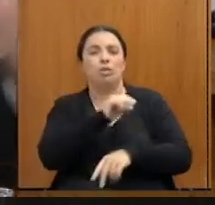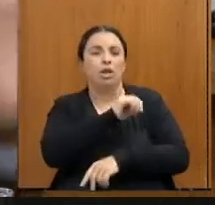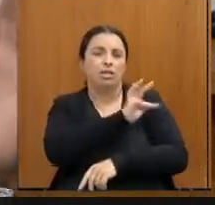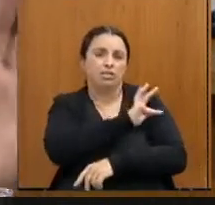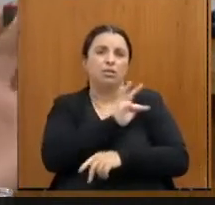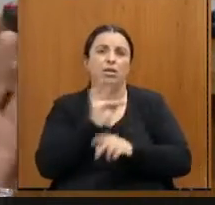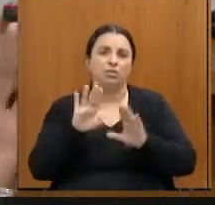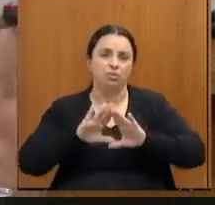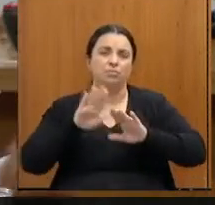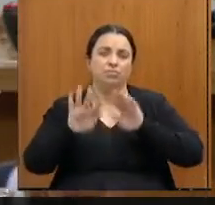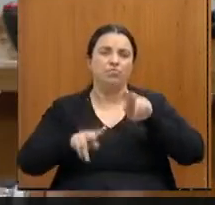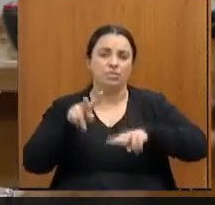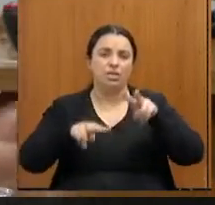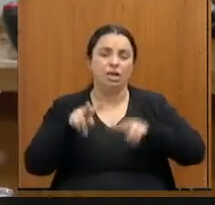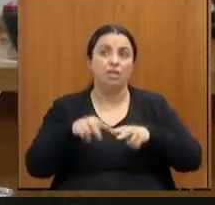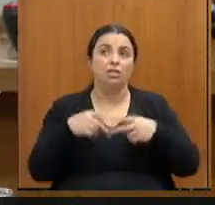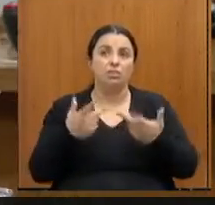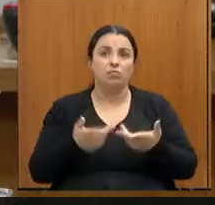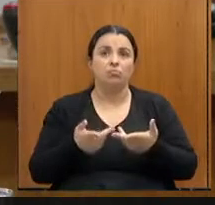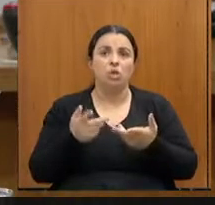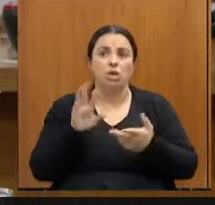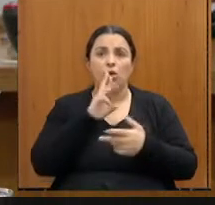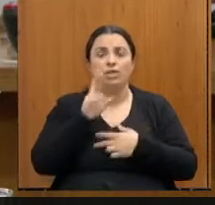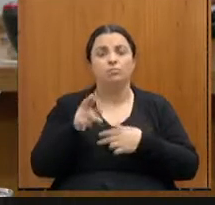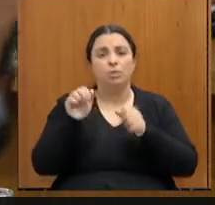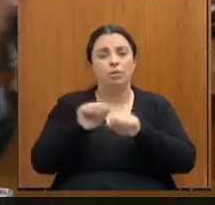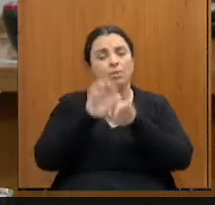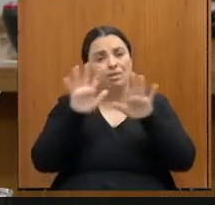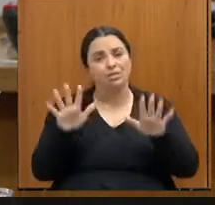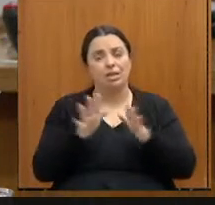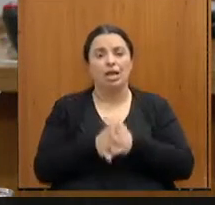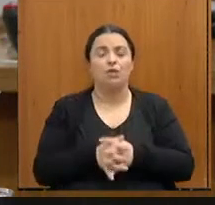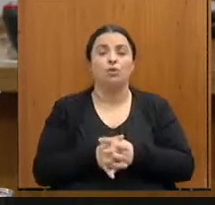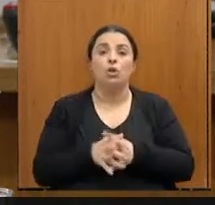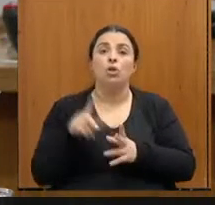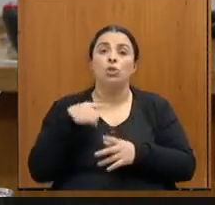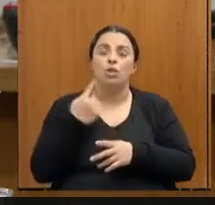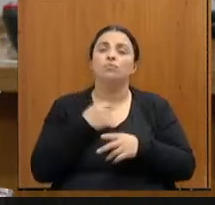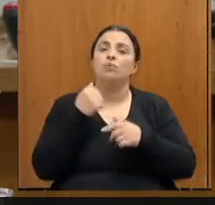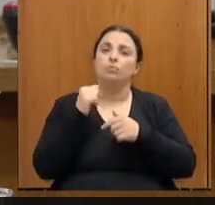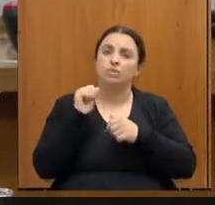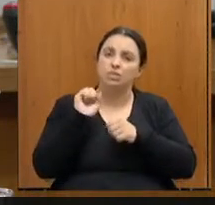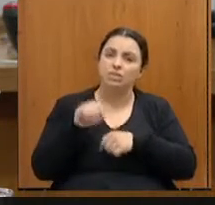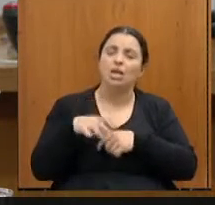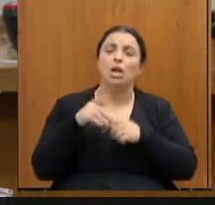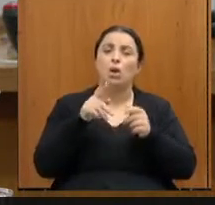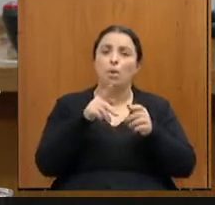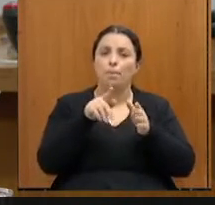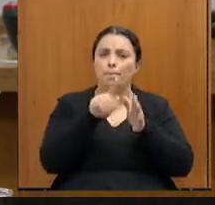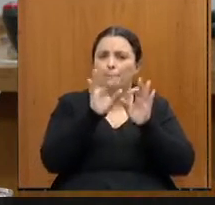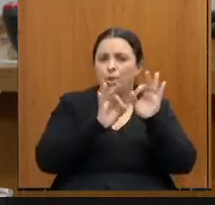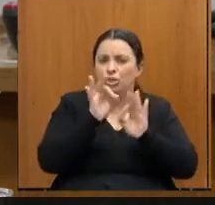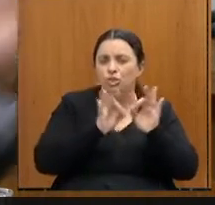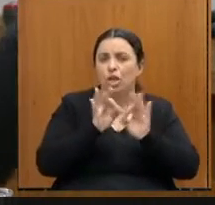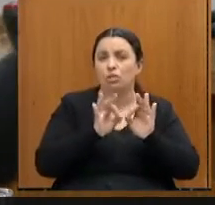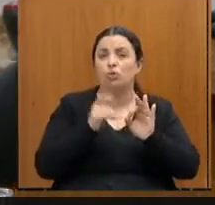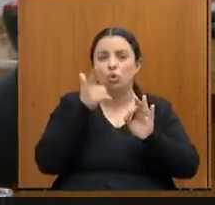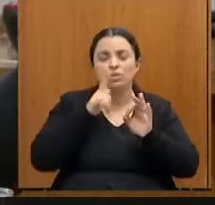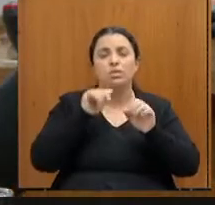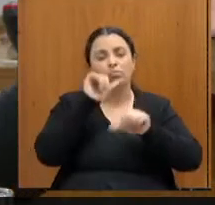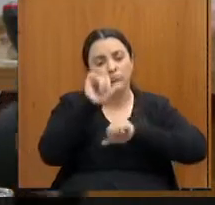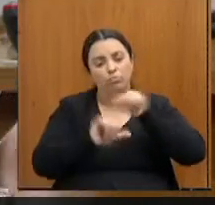no último dia colocar o recurso que a gente não quer esse tipo de ação vamos transformar assim para o meu de projetos e fica aqui o convite